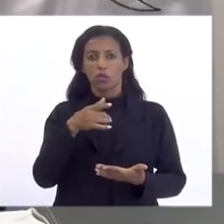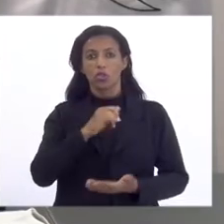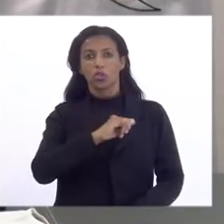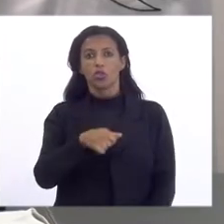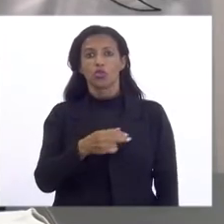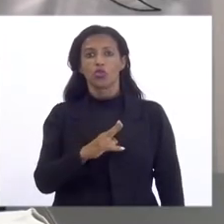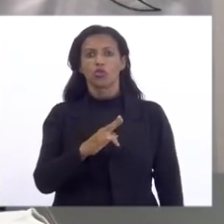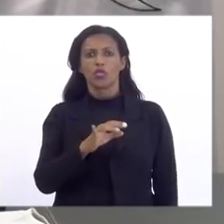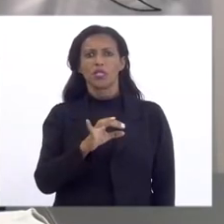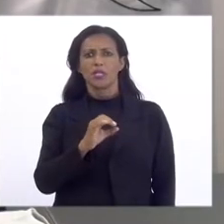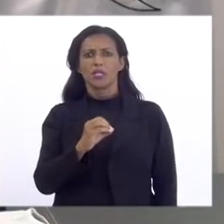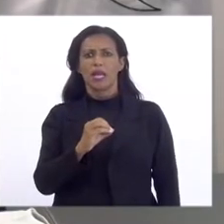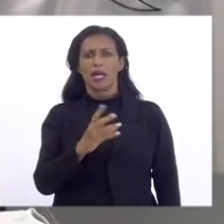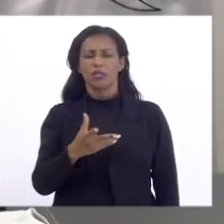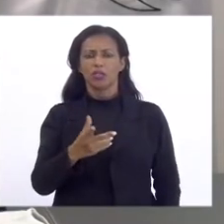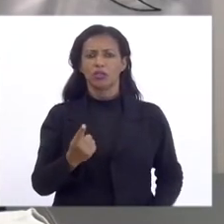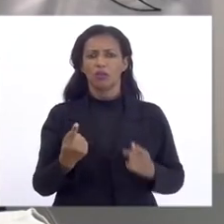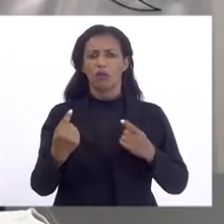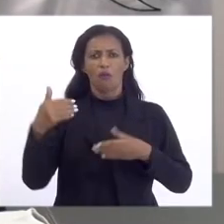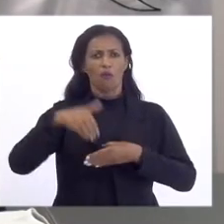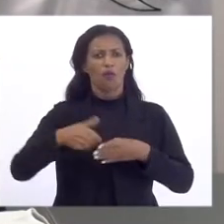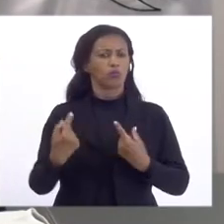pura. Ok.